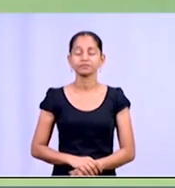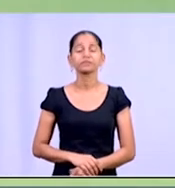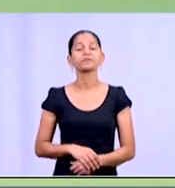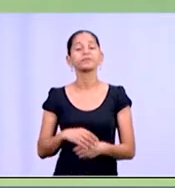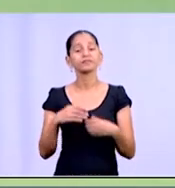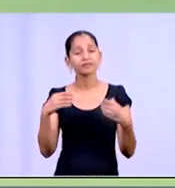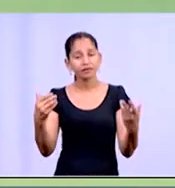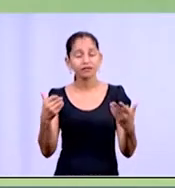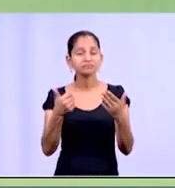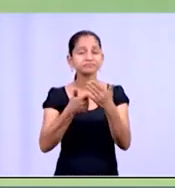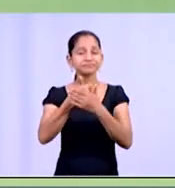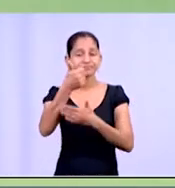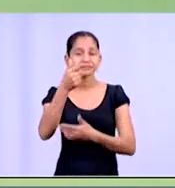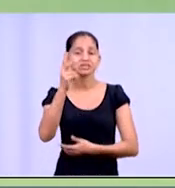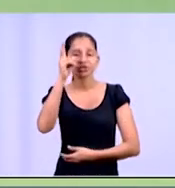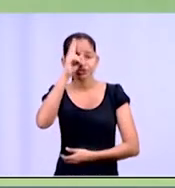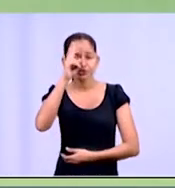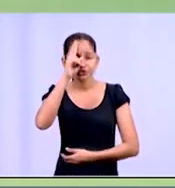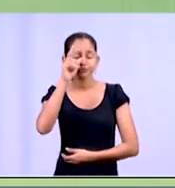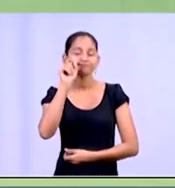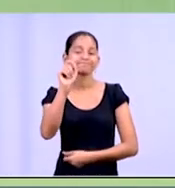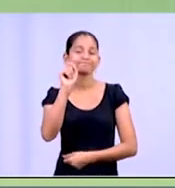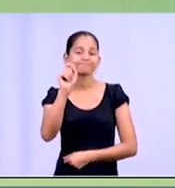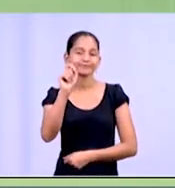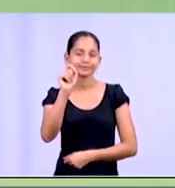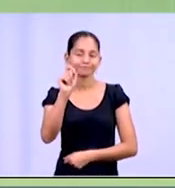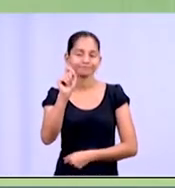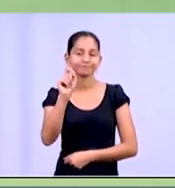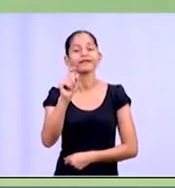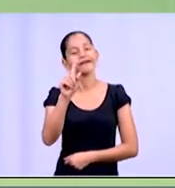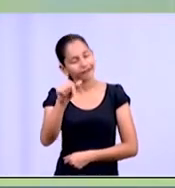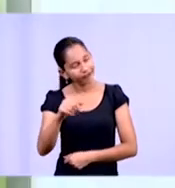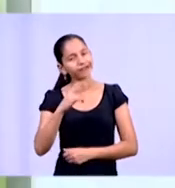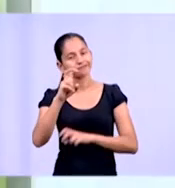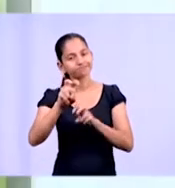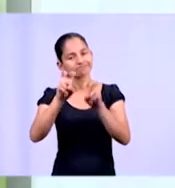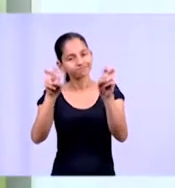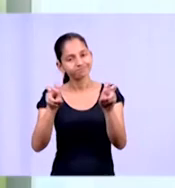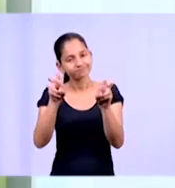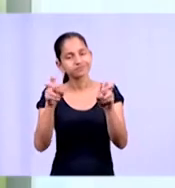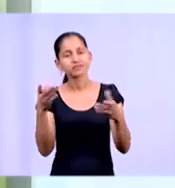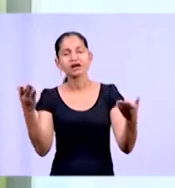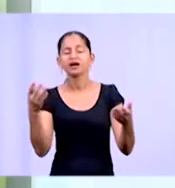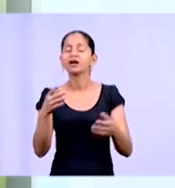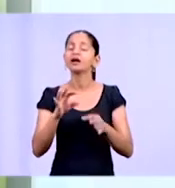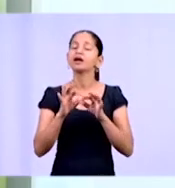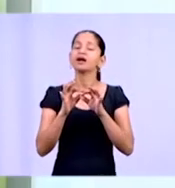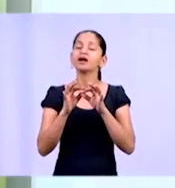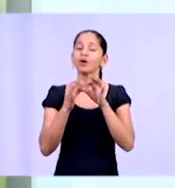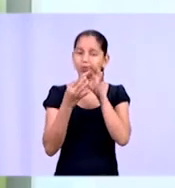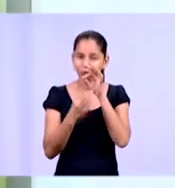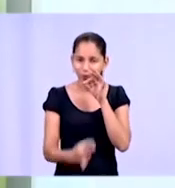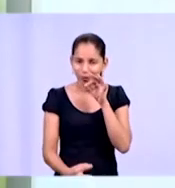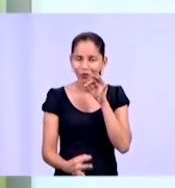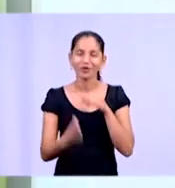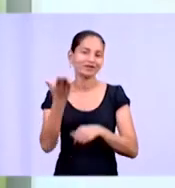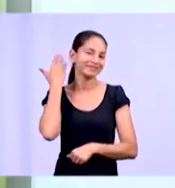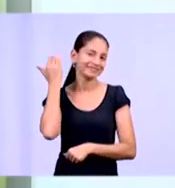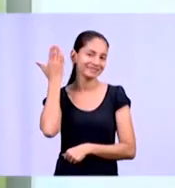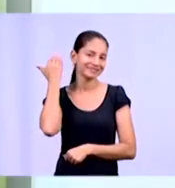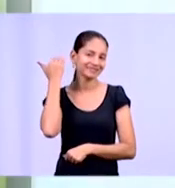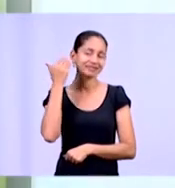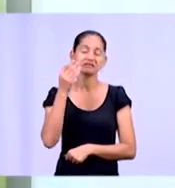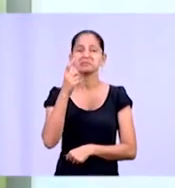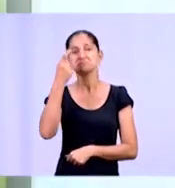E na primeira parte, na nossa agenda, vamos falar da história da computação. Uma história longa, gente. Desde a gente